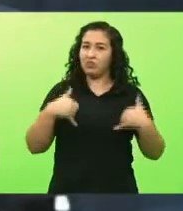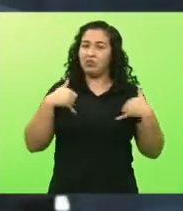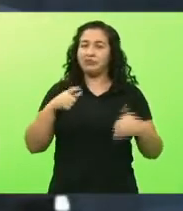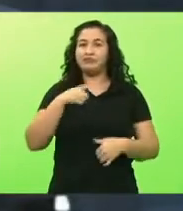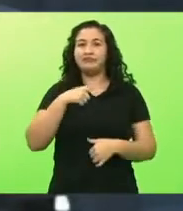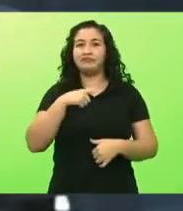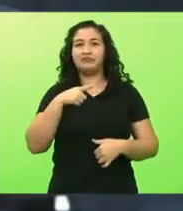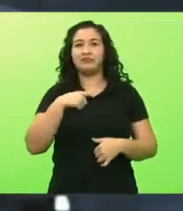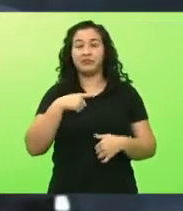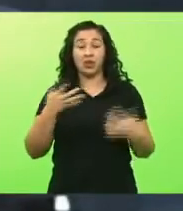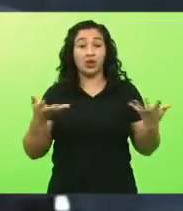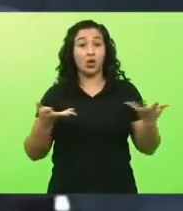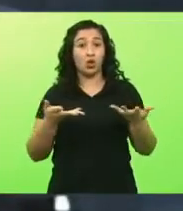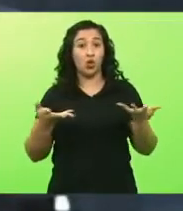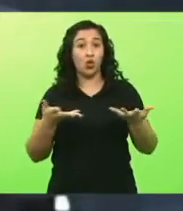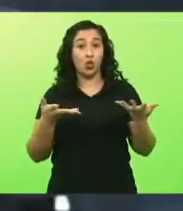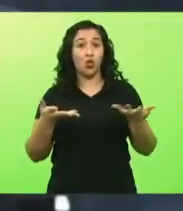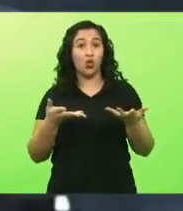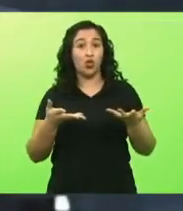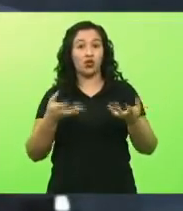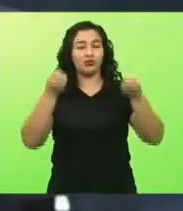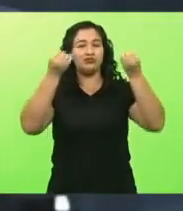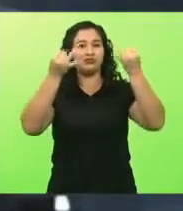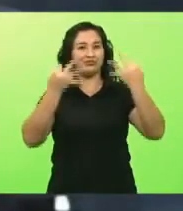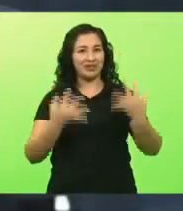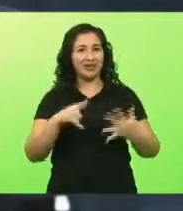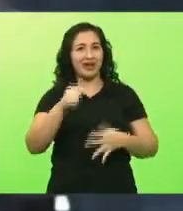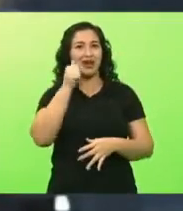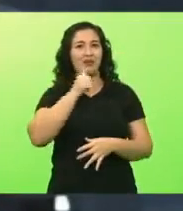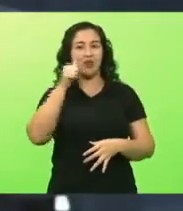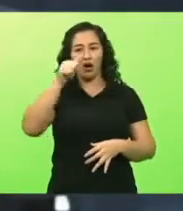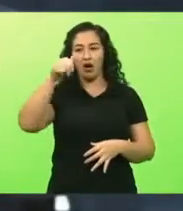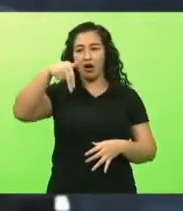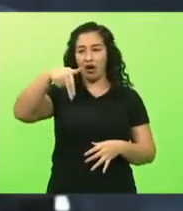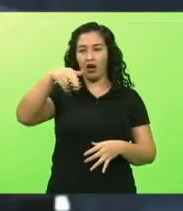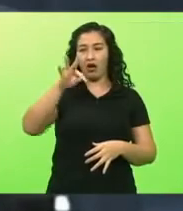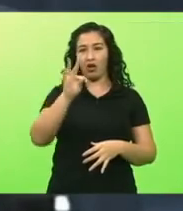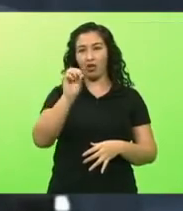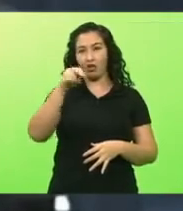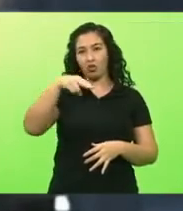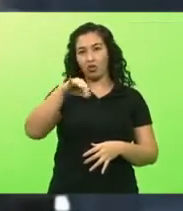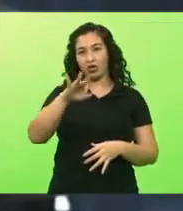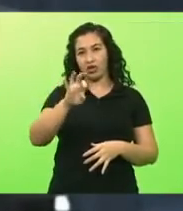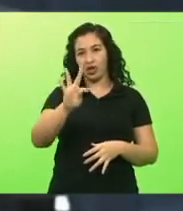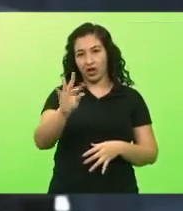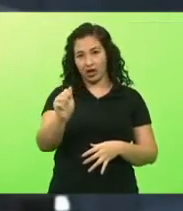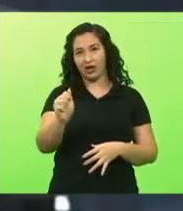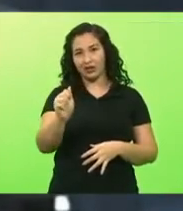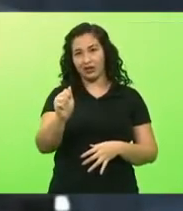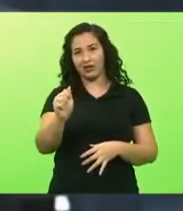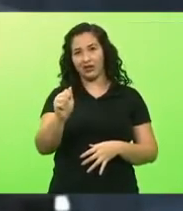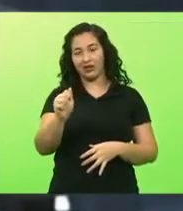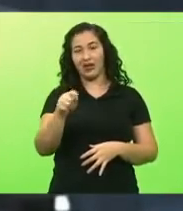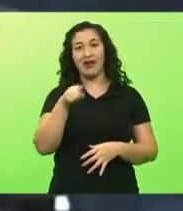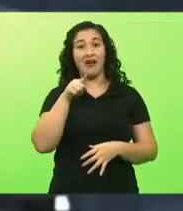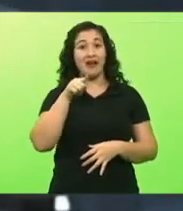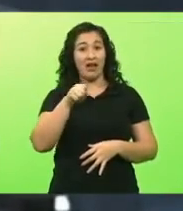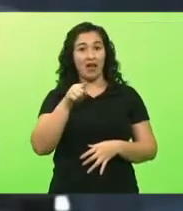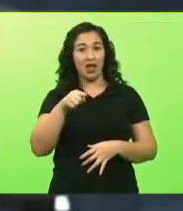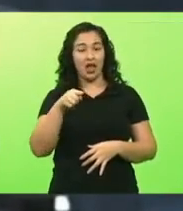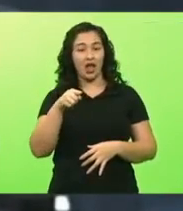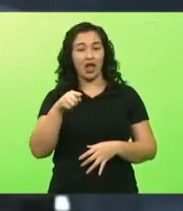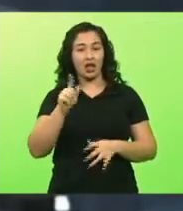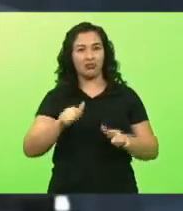nossa grande Antonieta de Barros, acredito que este gesto, que também é político,